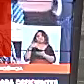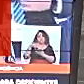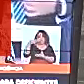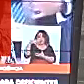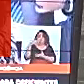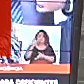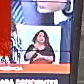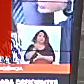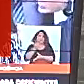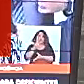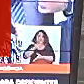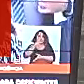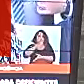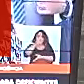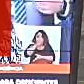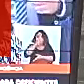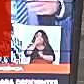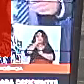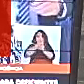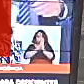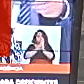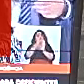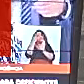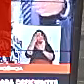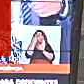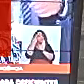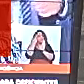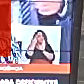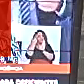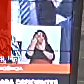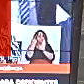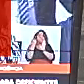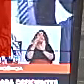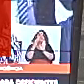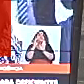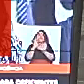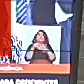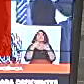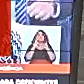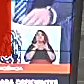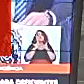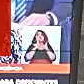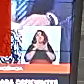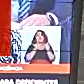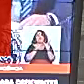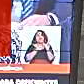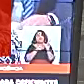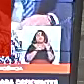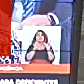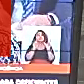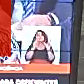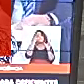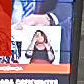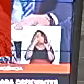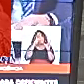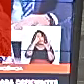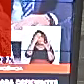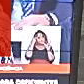aí nós continuamos só com a emissão da carteira para a pessoa com deficiência. Só que veio todo